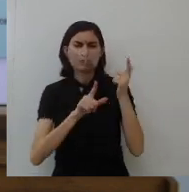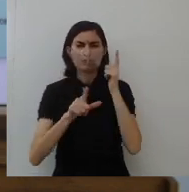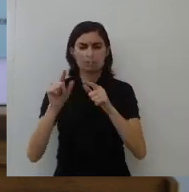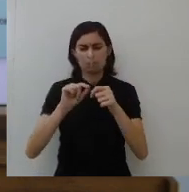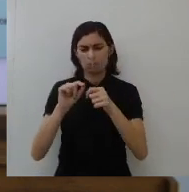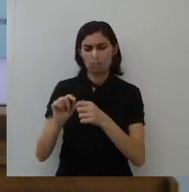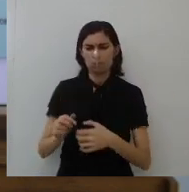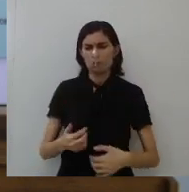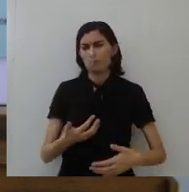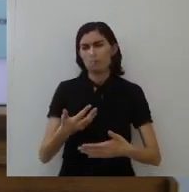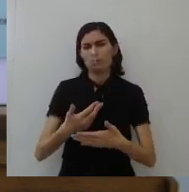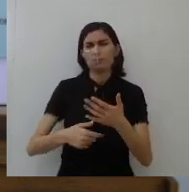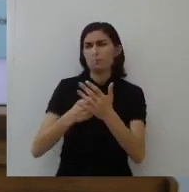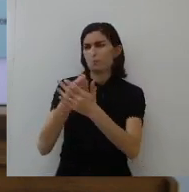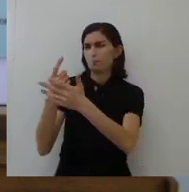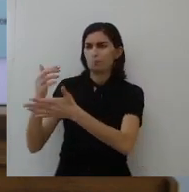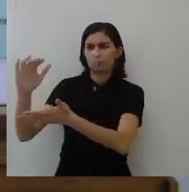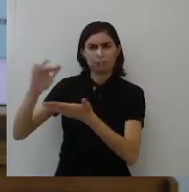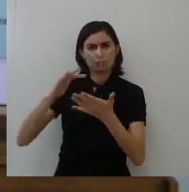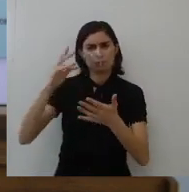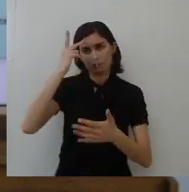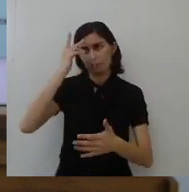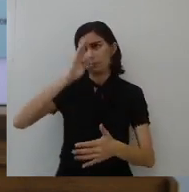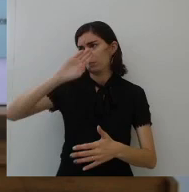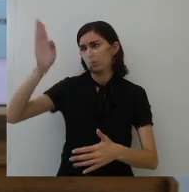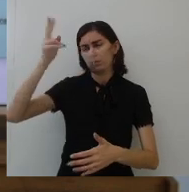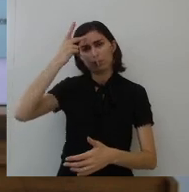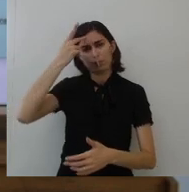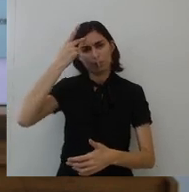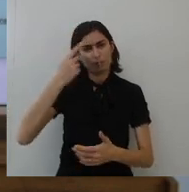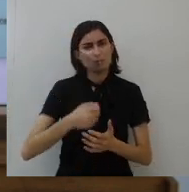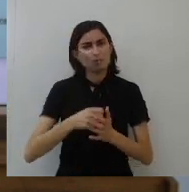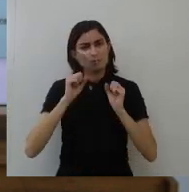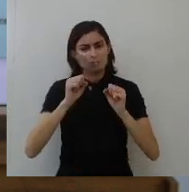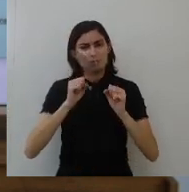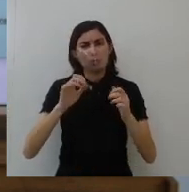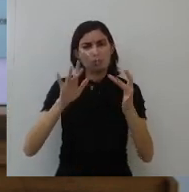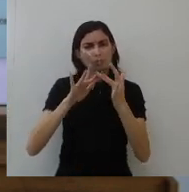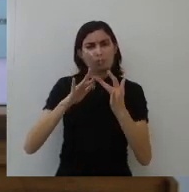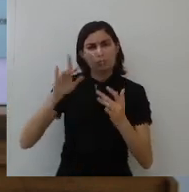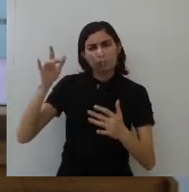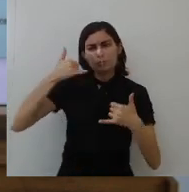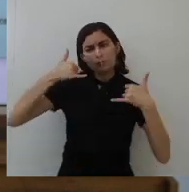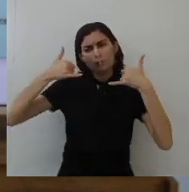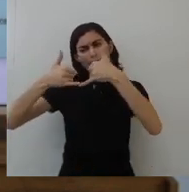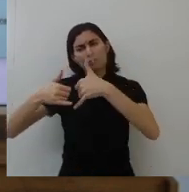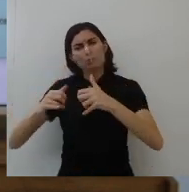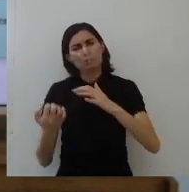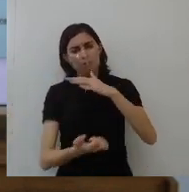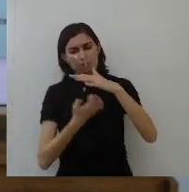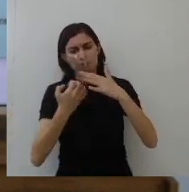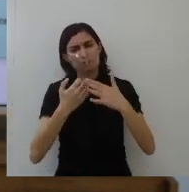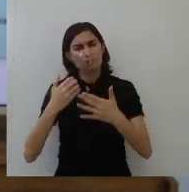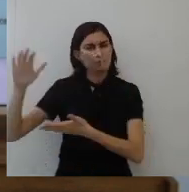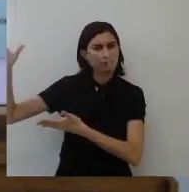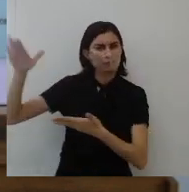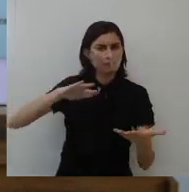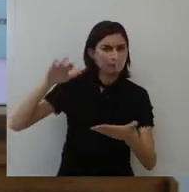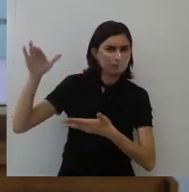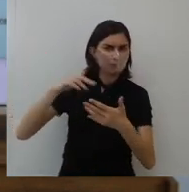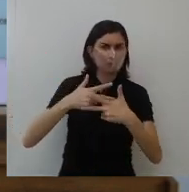um fluxo de consumo e produção direto com São Paulo. Então ela pode entrar em contato com a empresa e fazer esse